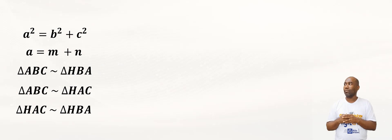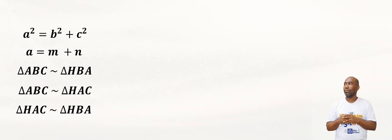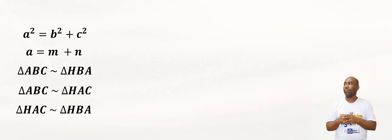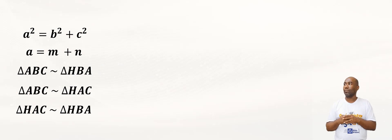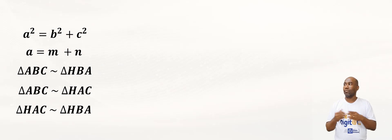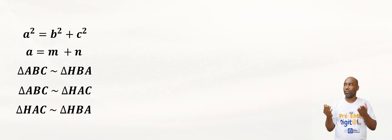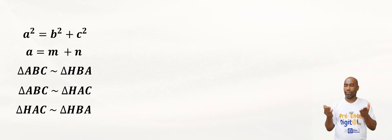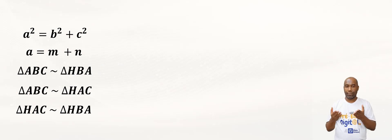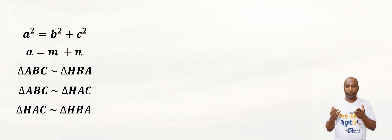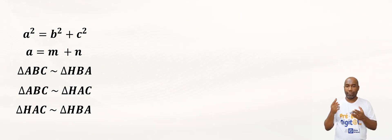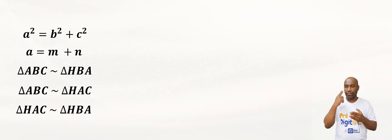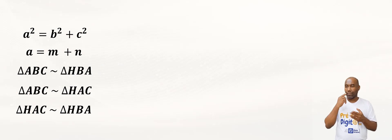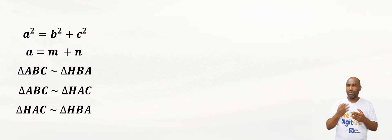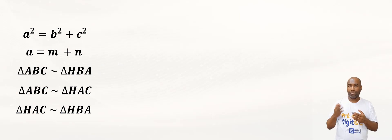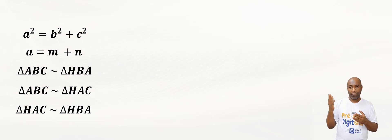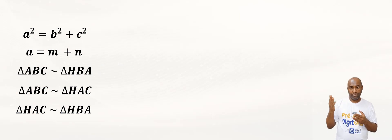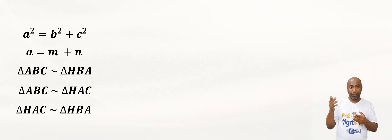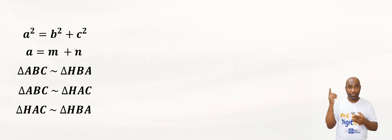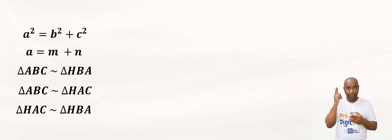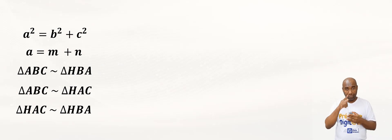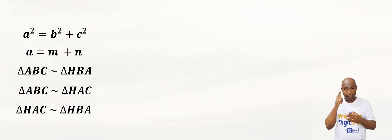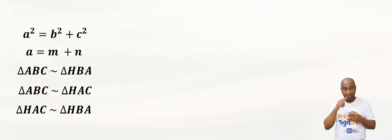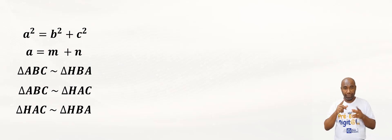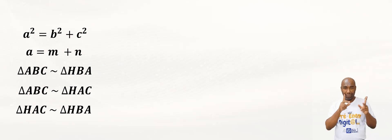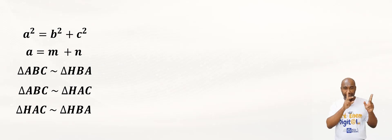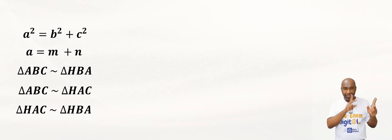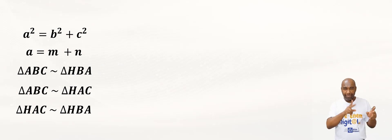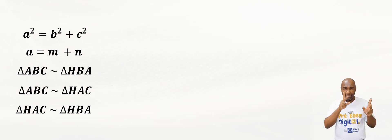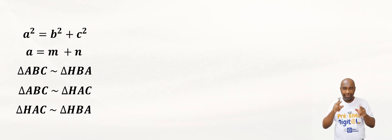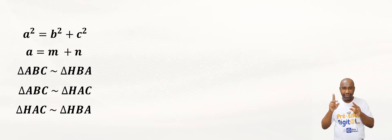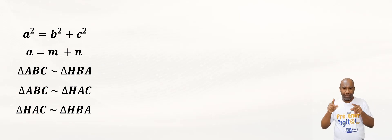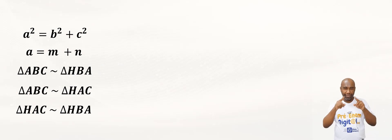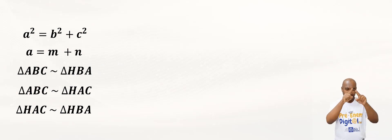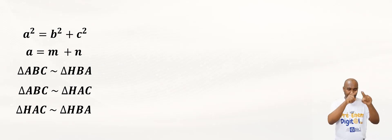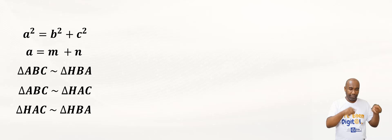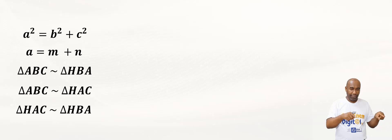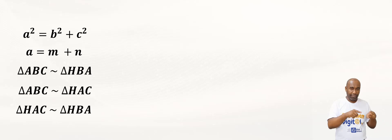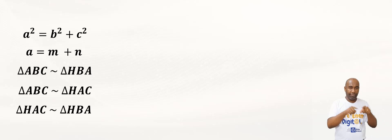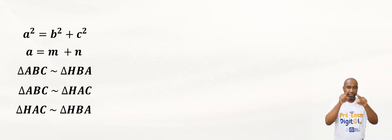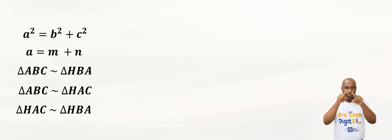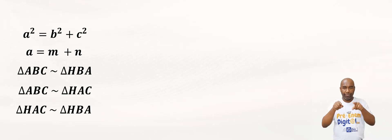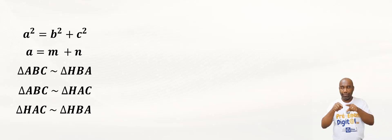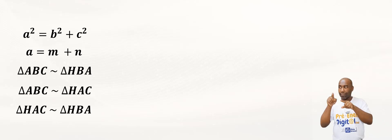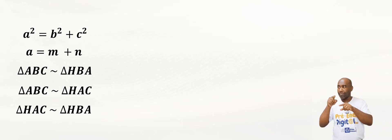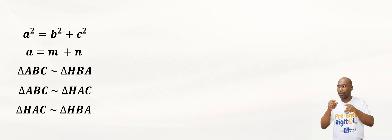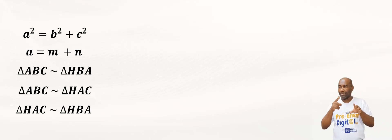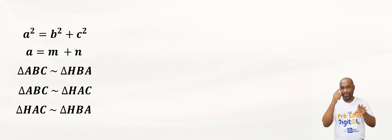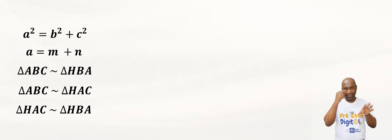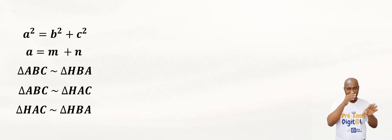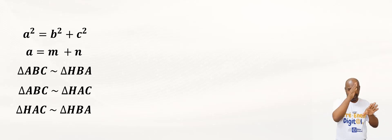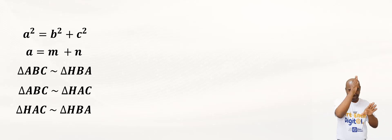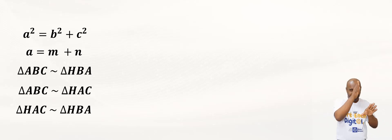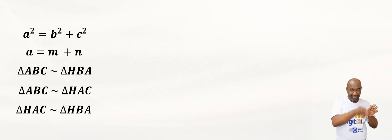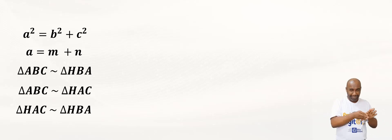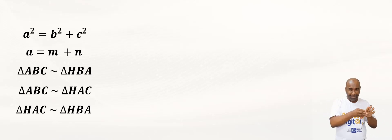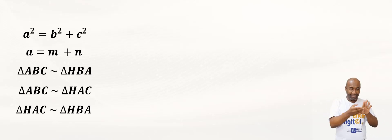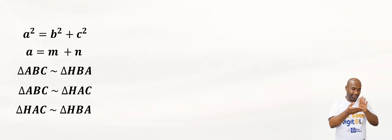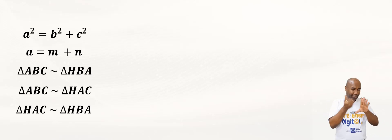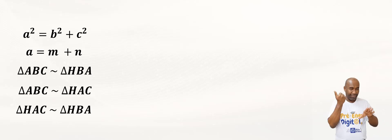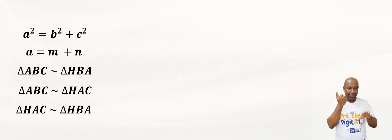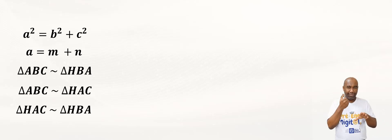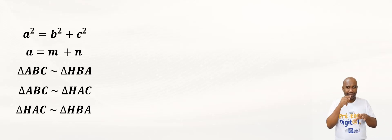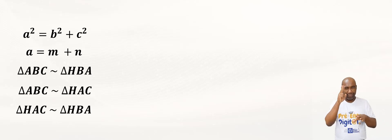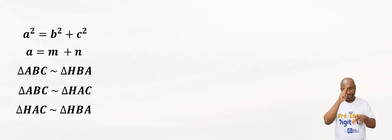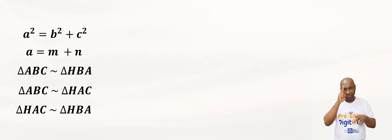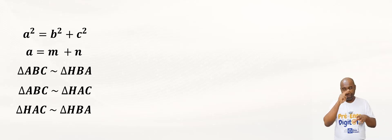agora para que todos Fiquem exatamente iguais eu vou tirar aquela reta que eu fiz que altura lá no início de tudo